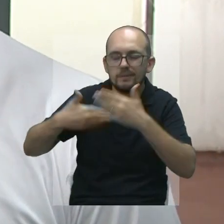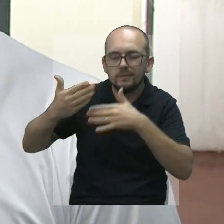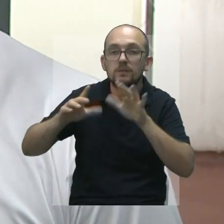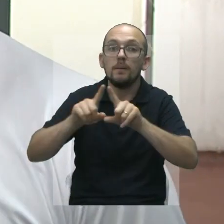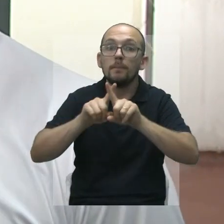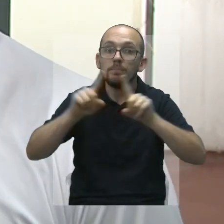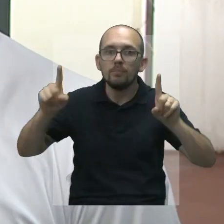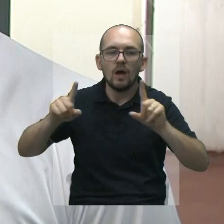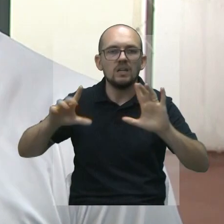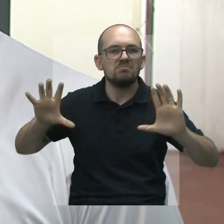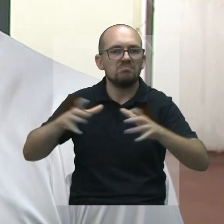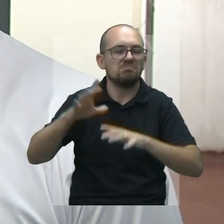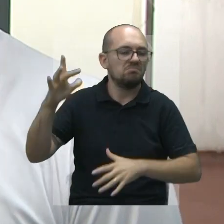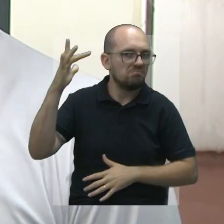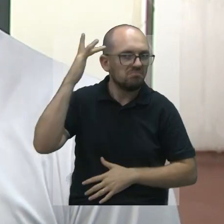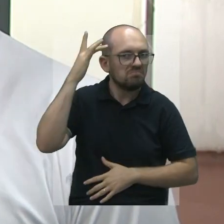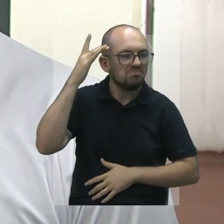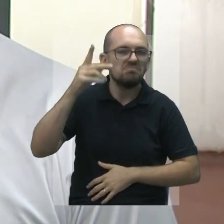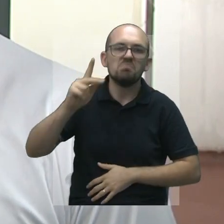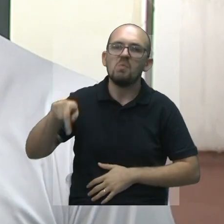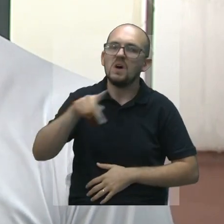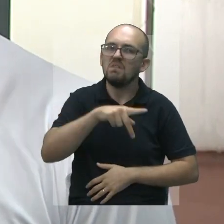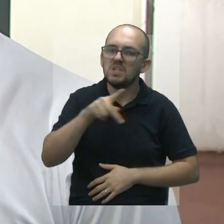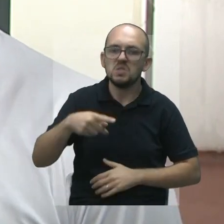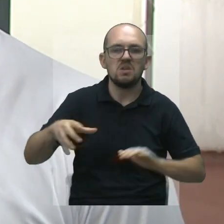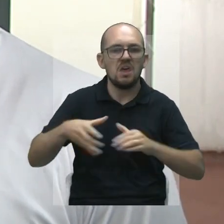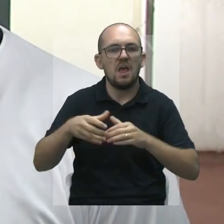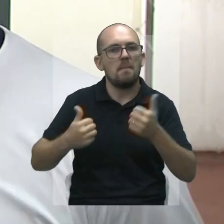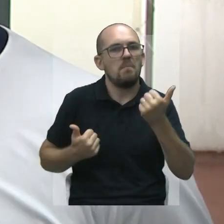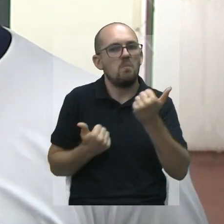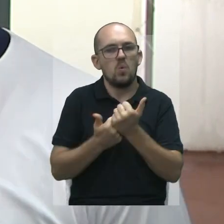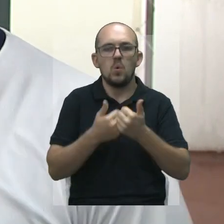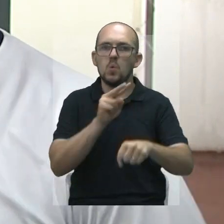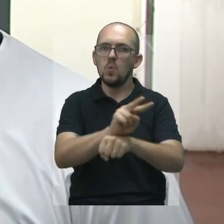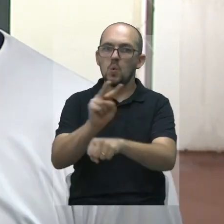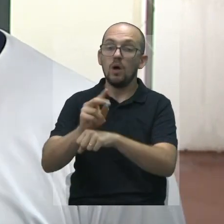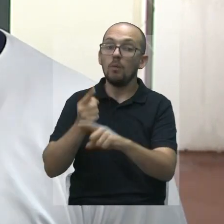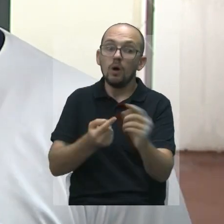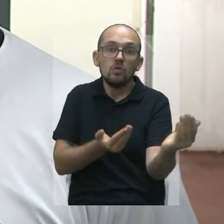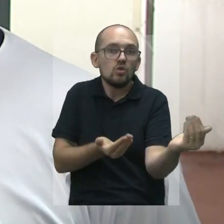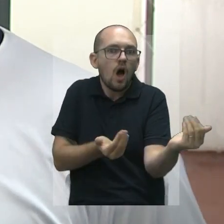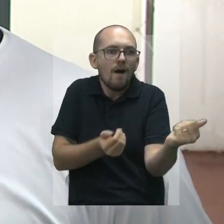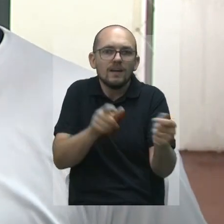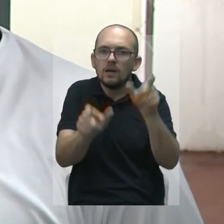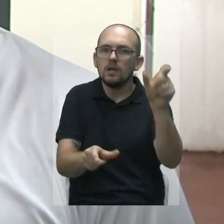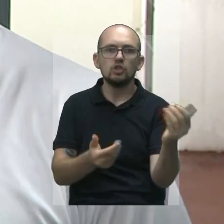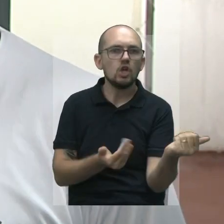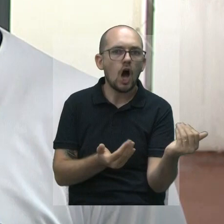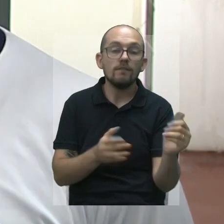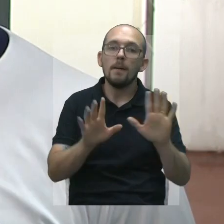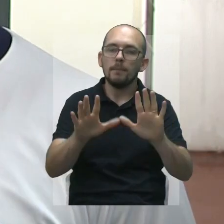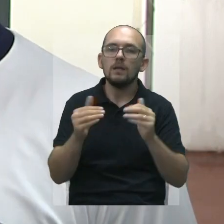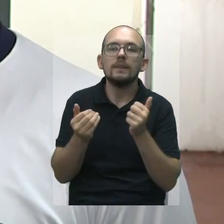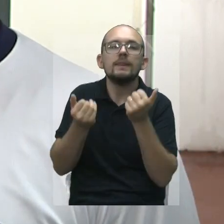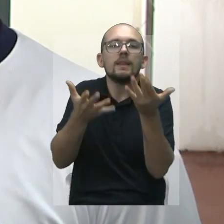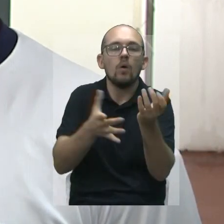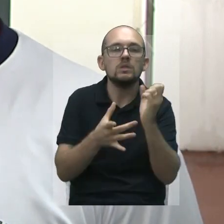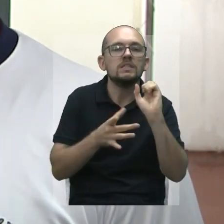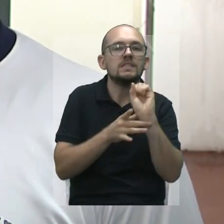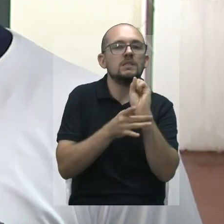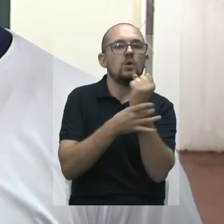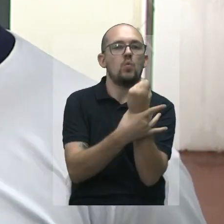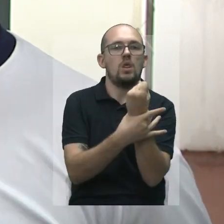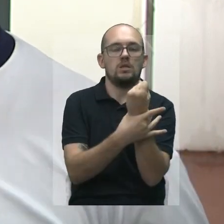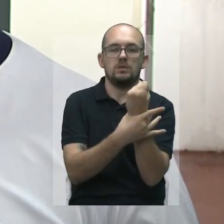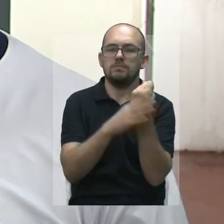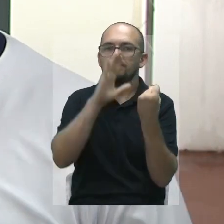pessoas capacitadas, os professores, uma equipe de apoio para cuidar dos nossos atletas por serem jovens. Demos toda a segurança que eles precisavam, né? Para